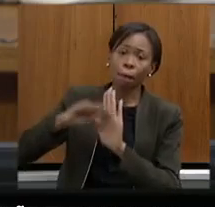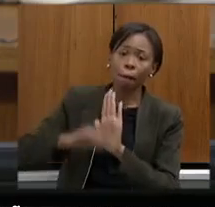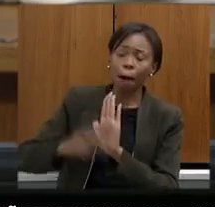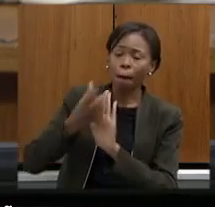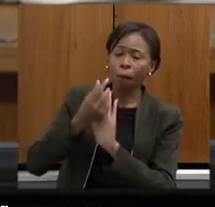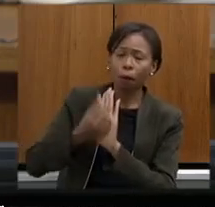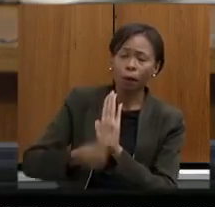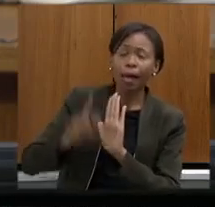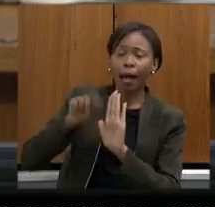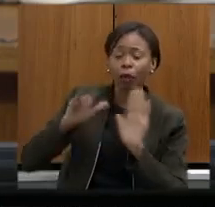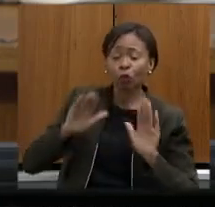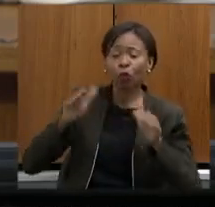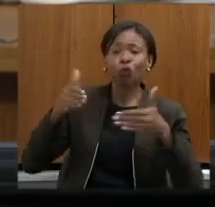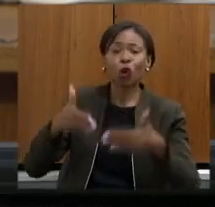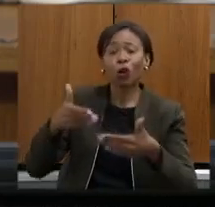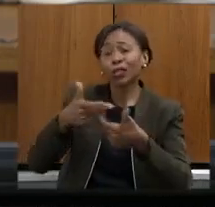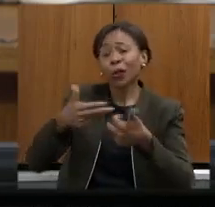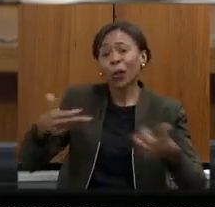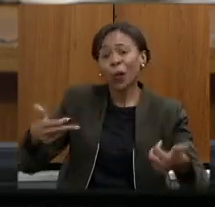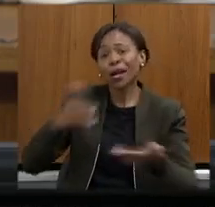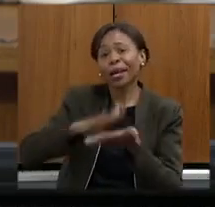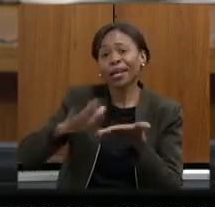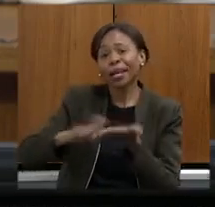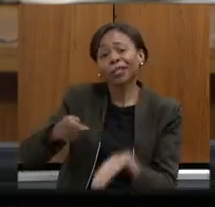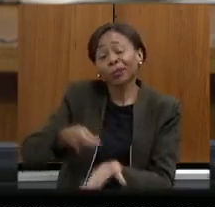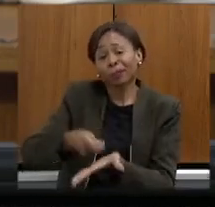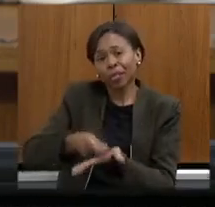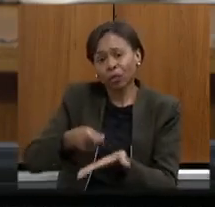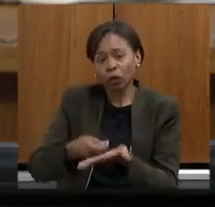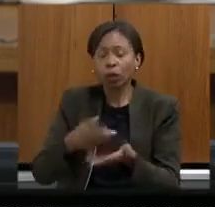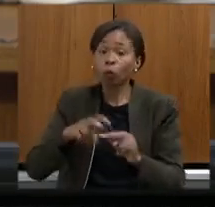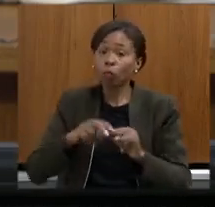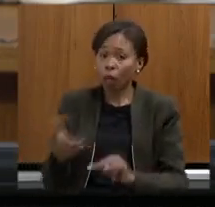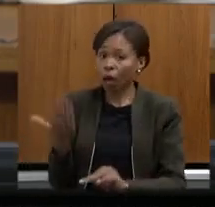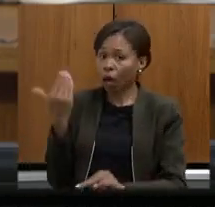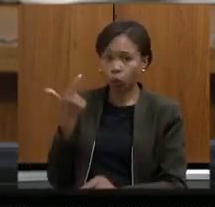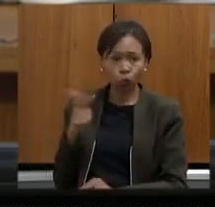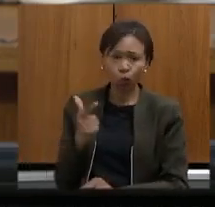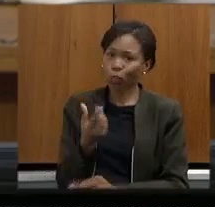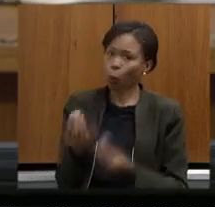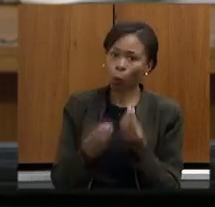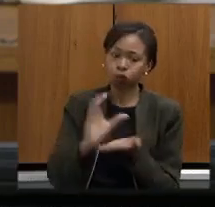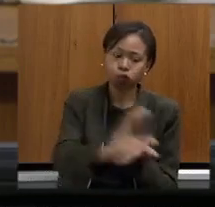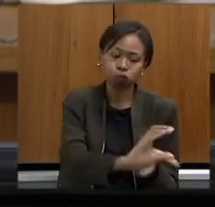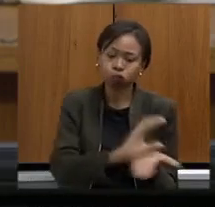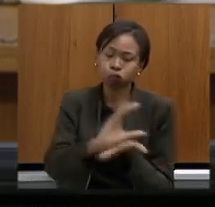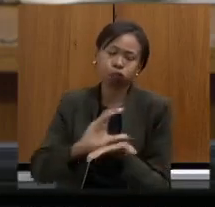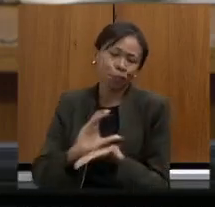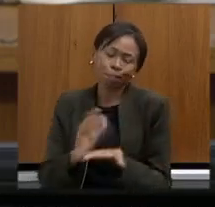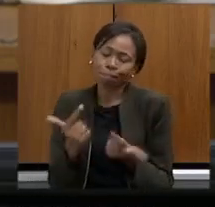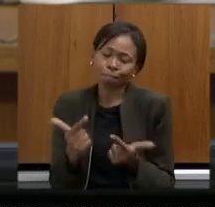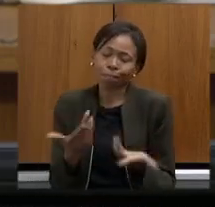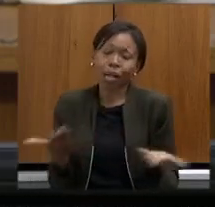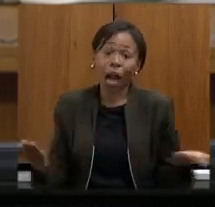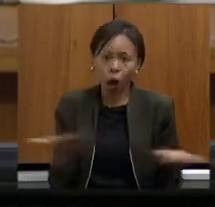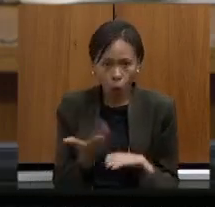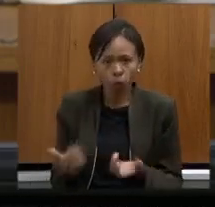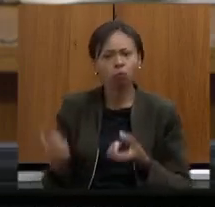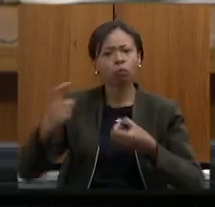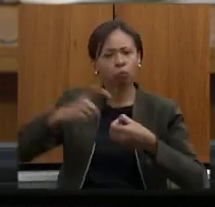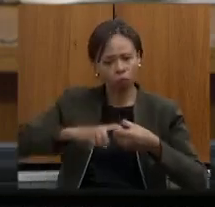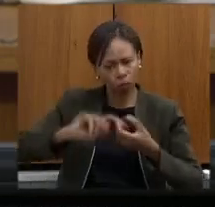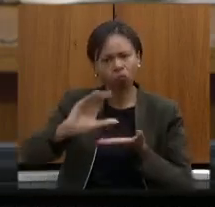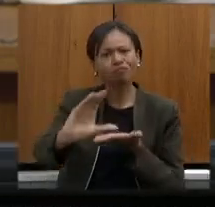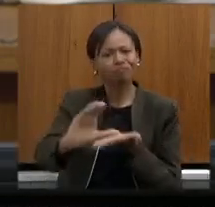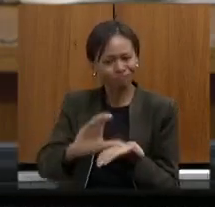Contagem discricionários então o estado que de fato não tinha menor capacidade de investimento hoje nós temos conseguido retomar esses investimentos